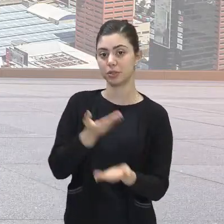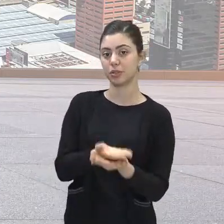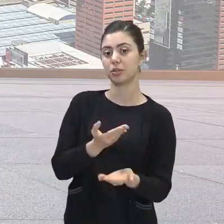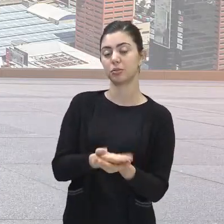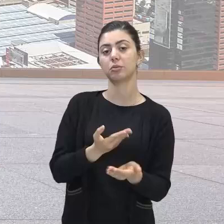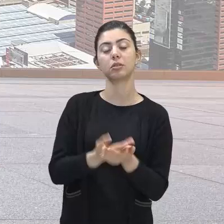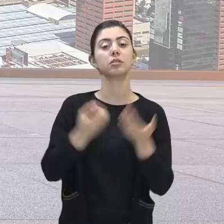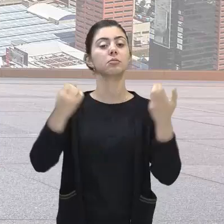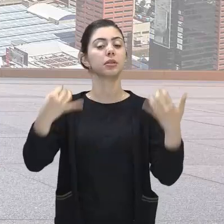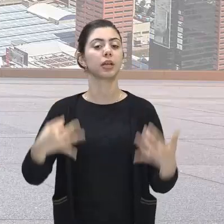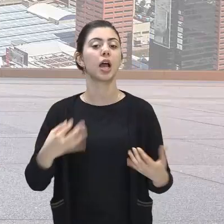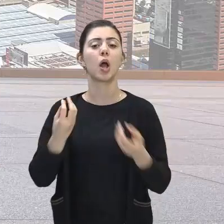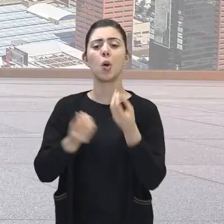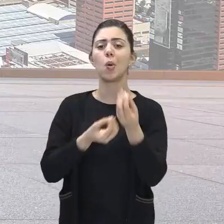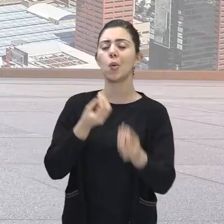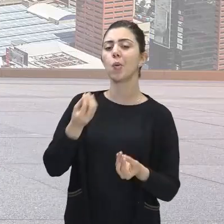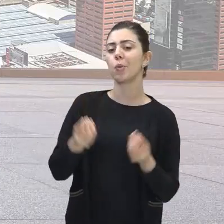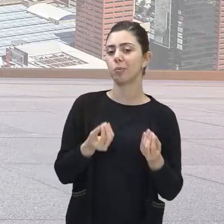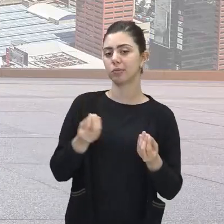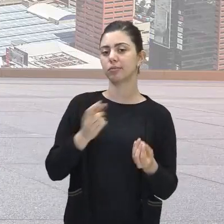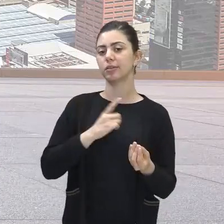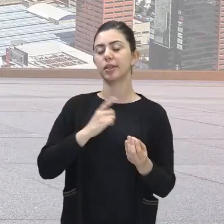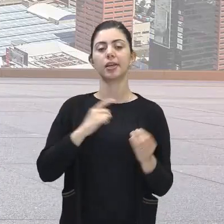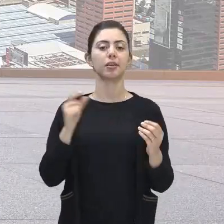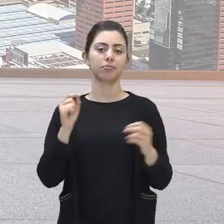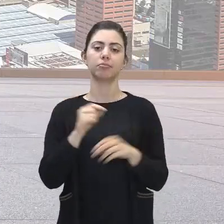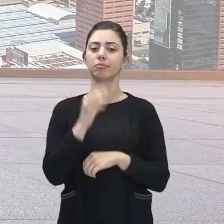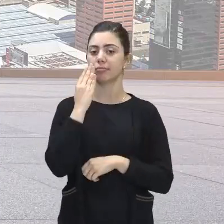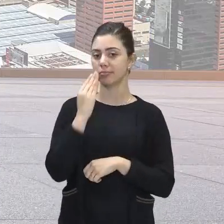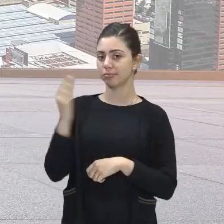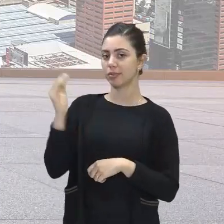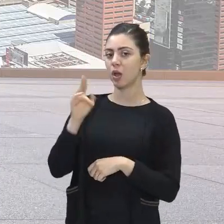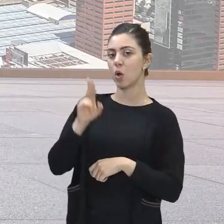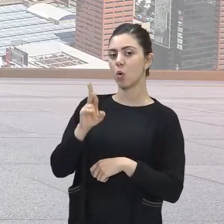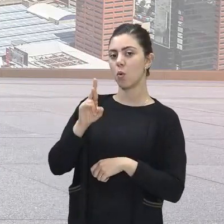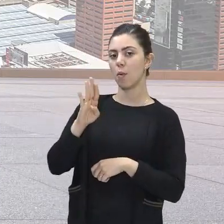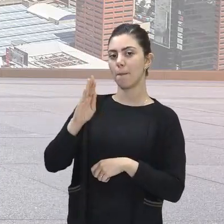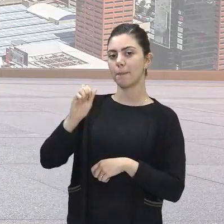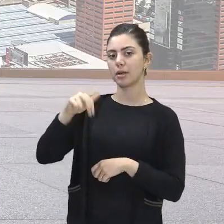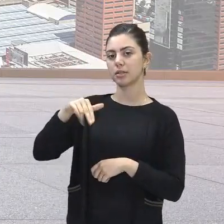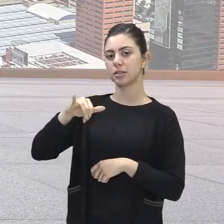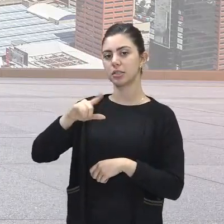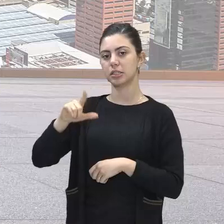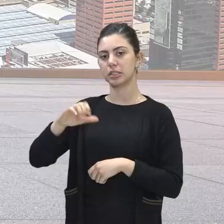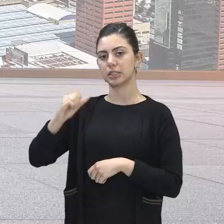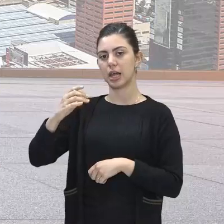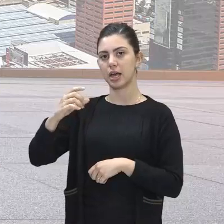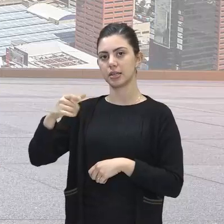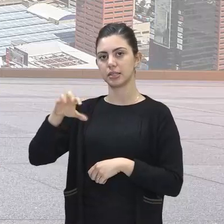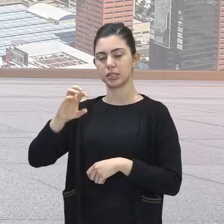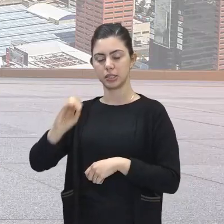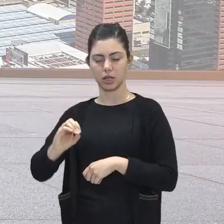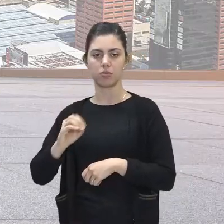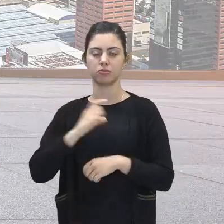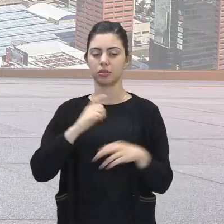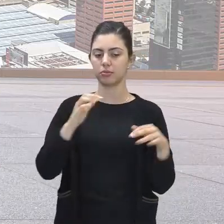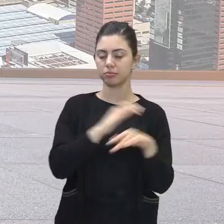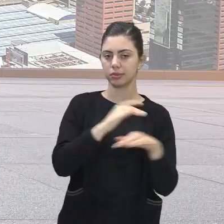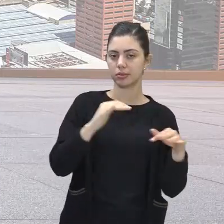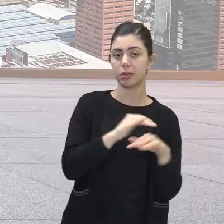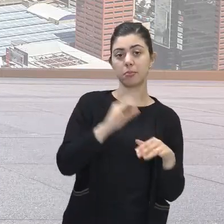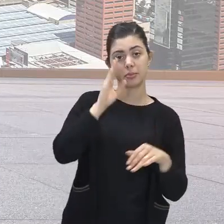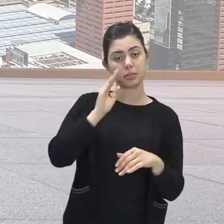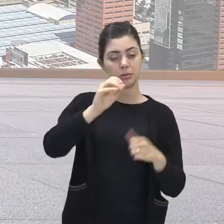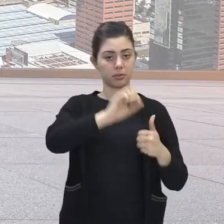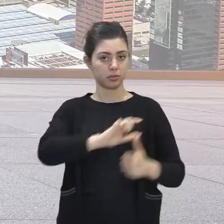então, como é que funciona como é que está a coisa da urbanização nas cidades, nas grandes cidades da América Latina, principalmente,